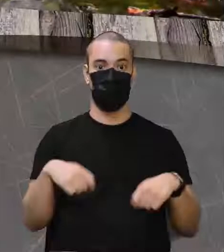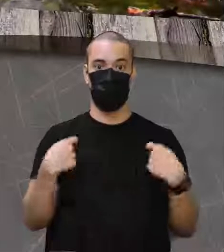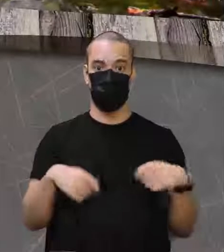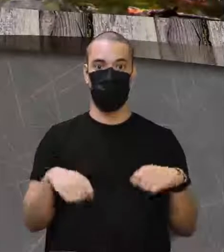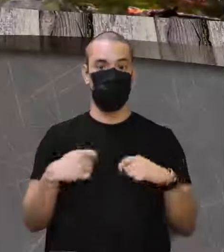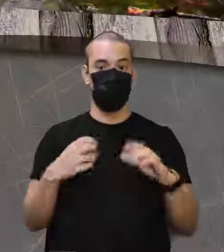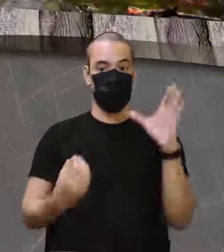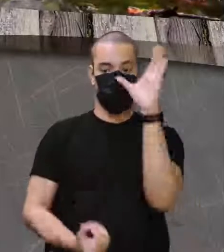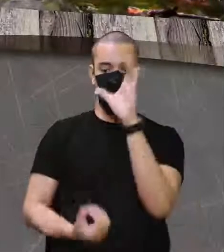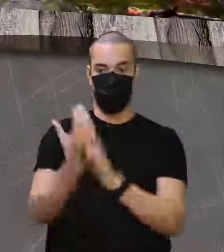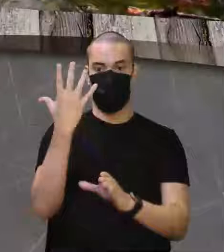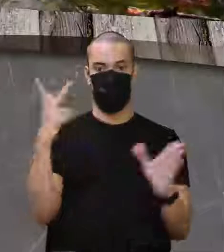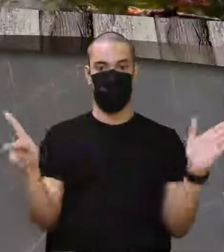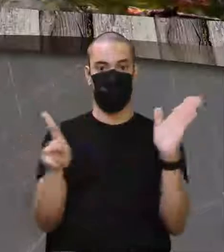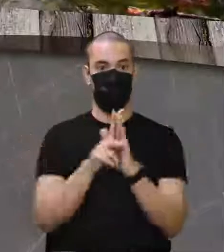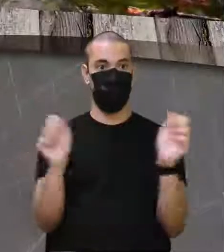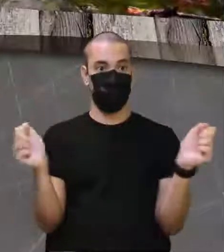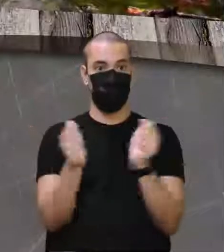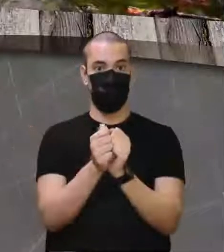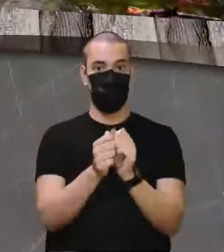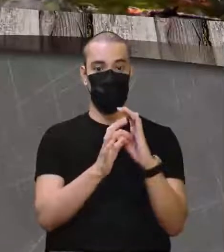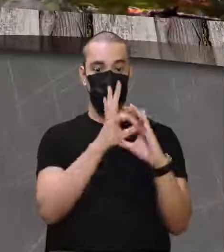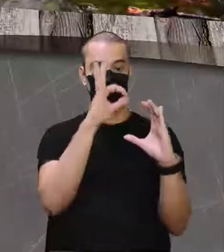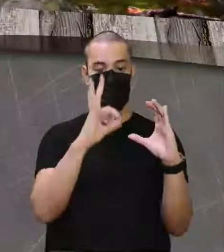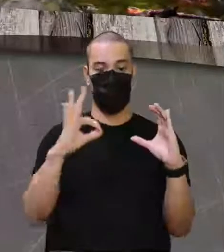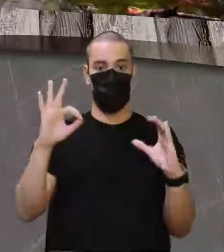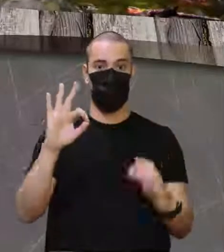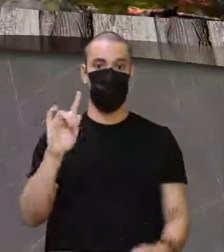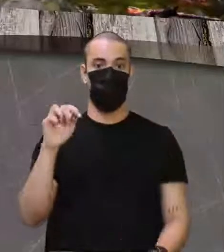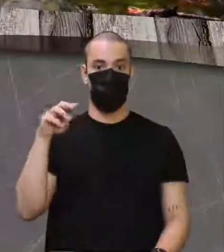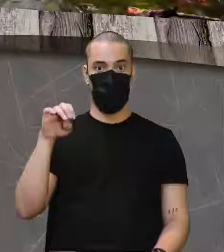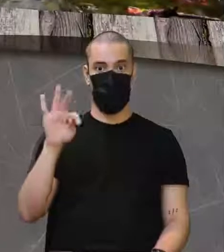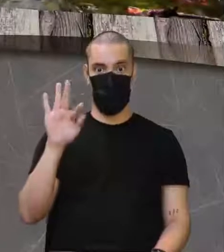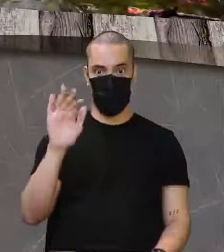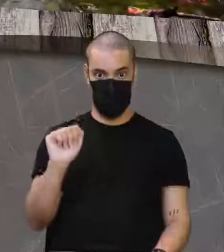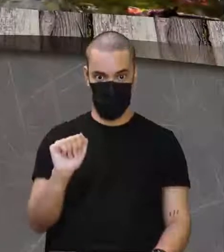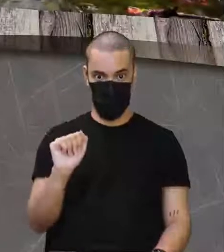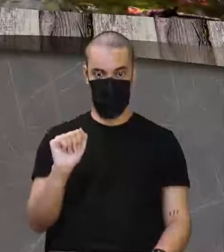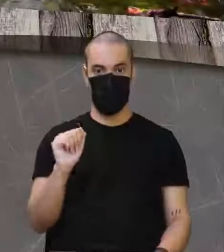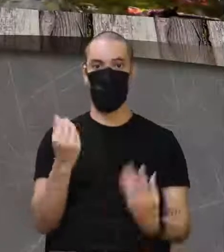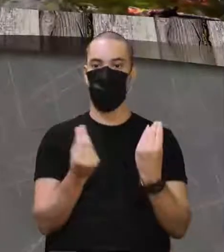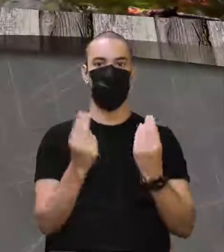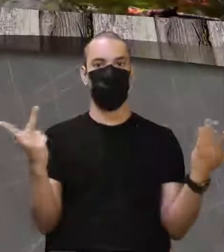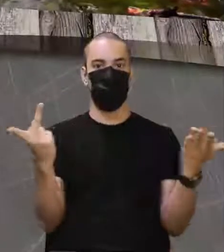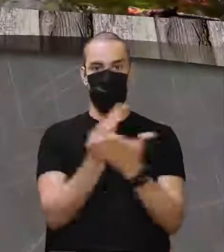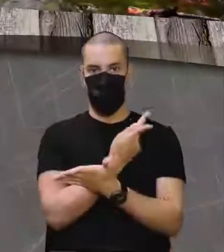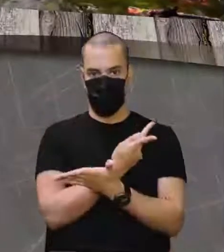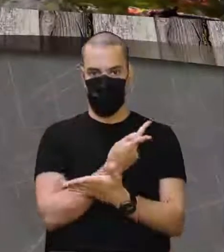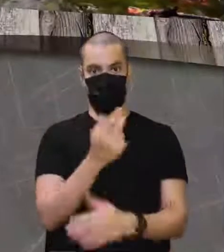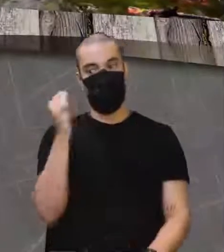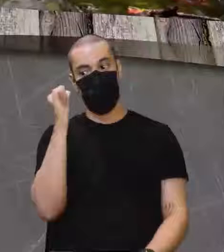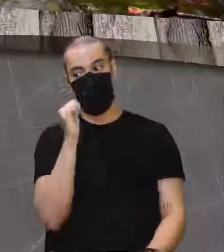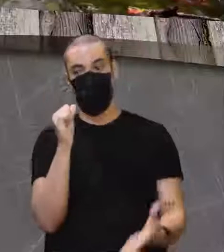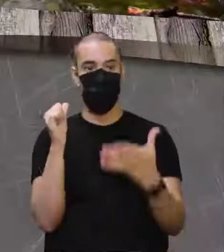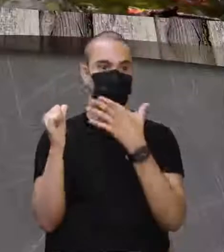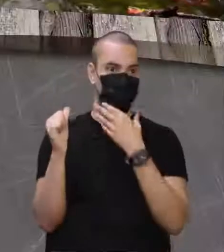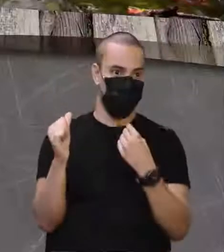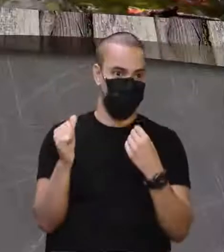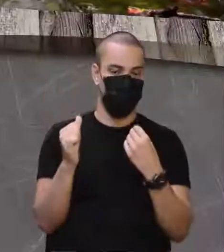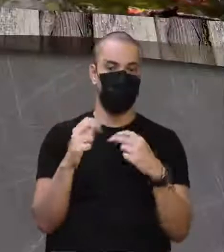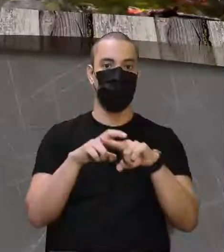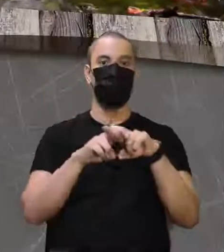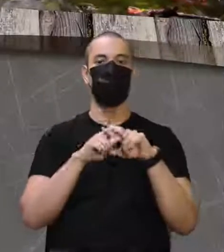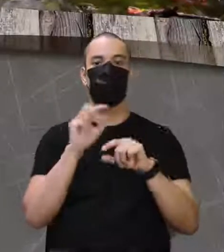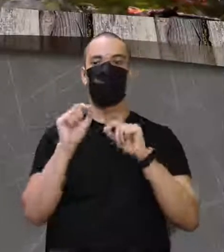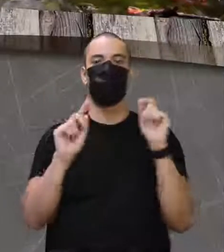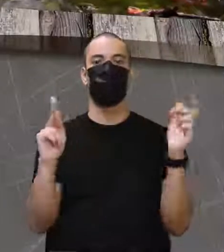a formação desses gametas, tá? Dos ovócitos ou dos espermatozoides. O que acontece? Você